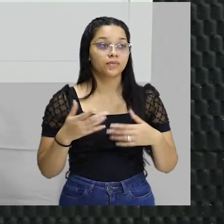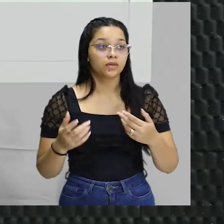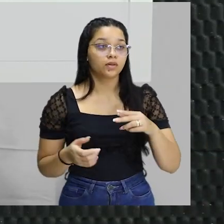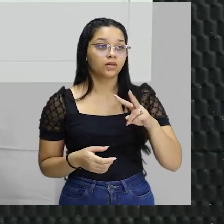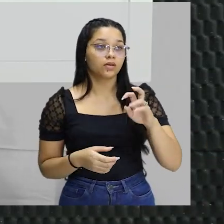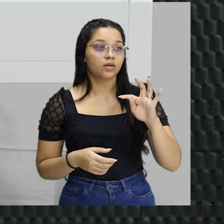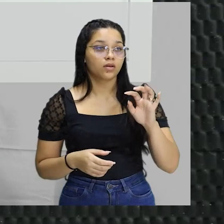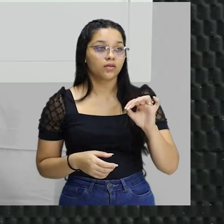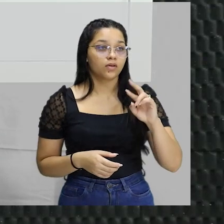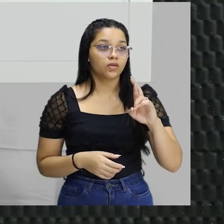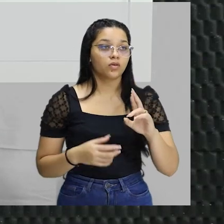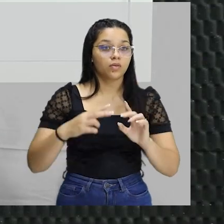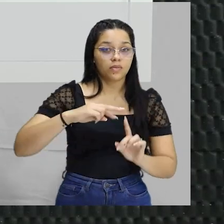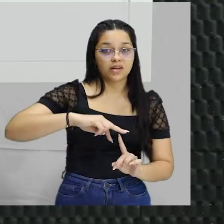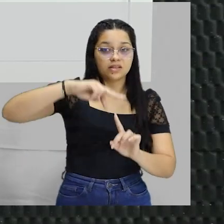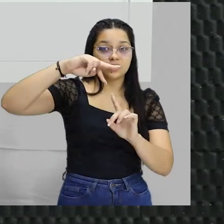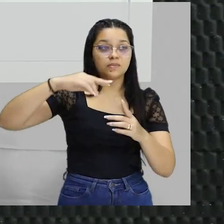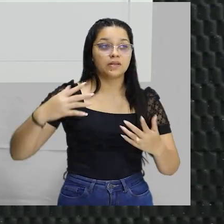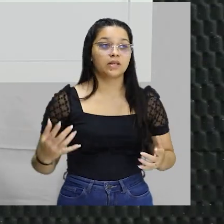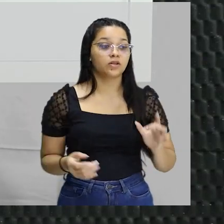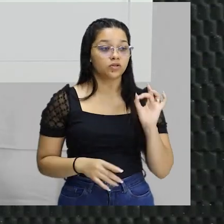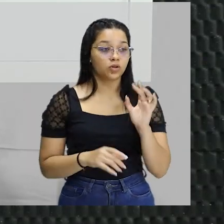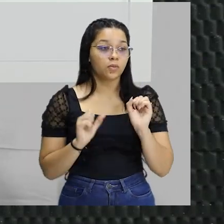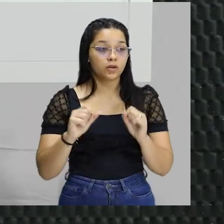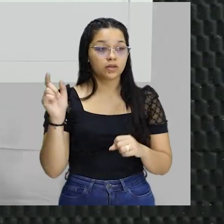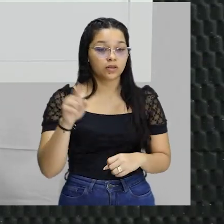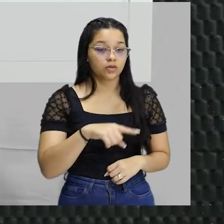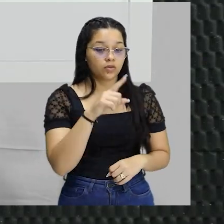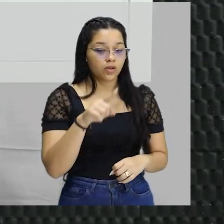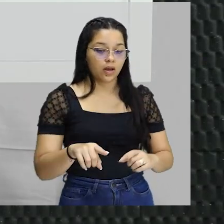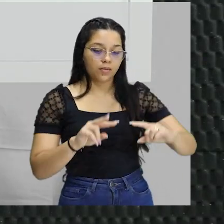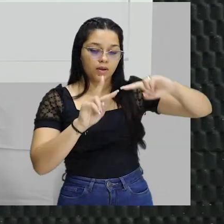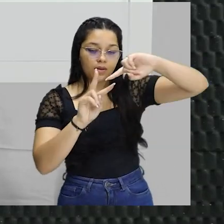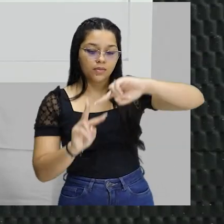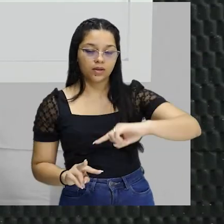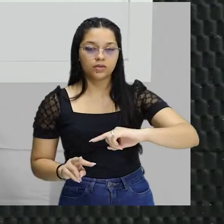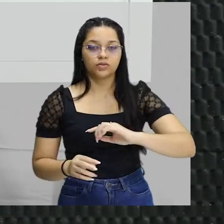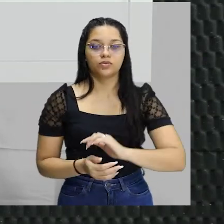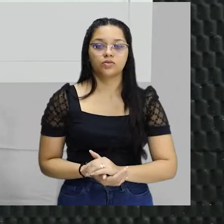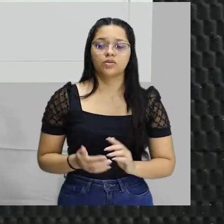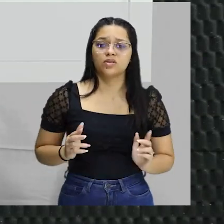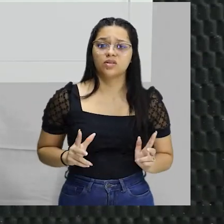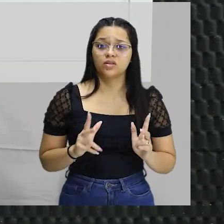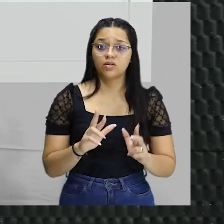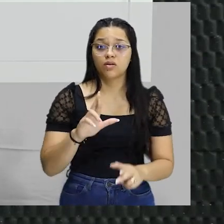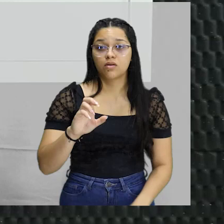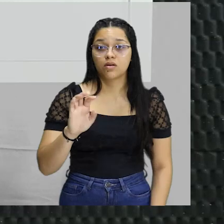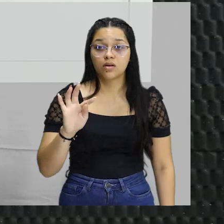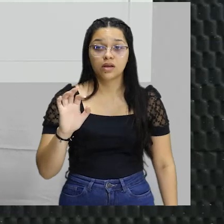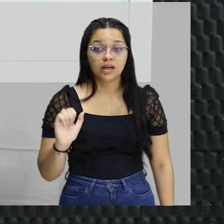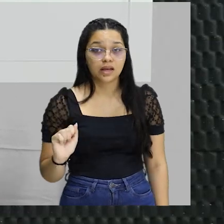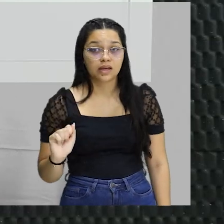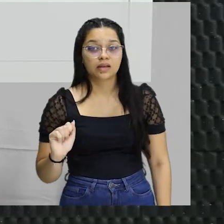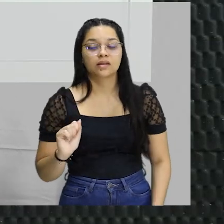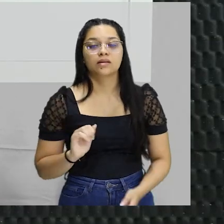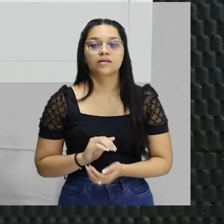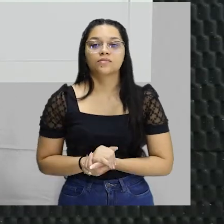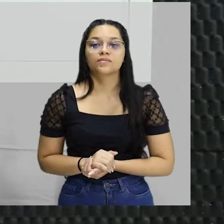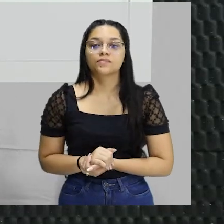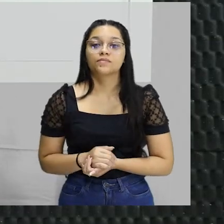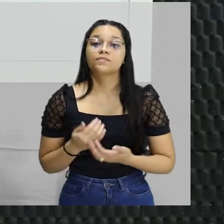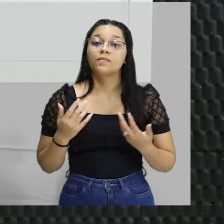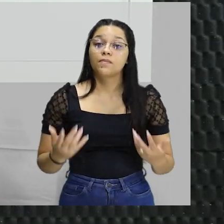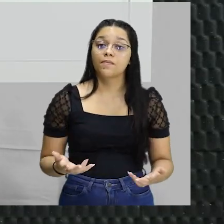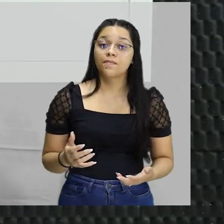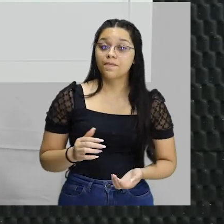que aponta para cima, ele só pode se anular com um vetor que aponta para baixo, na mesma reta, na mesma direção.